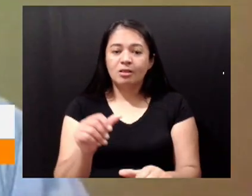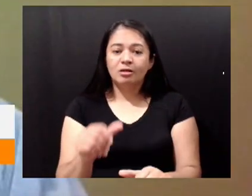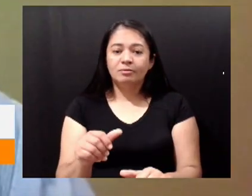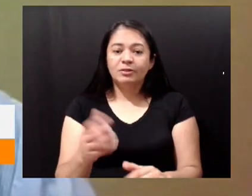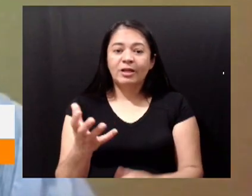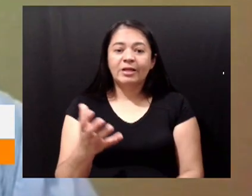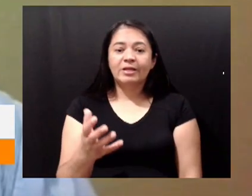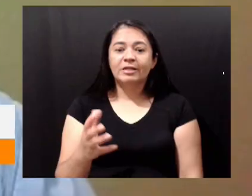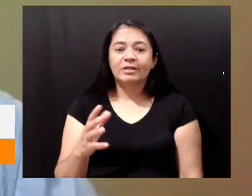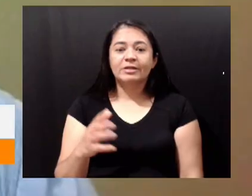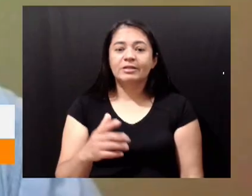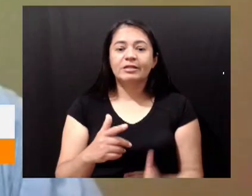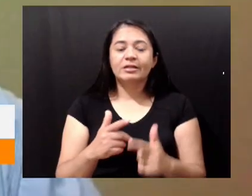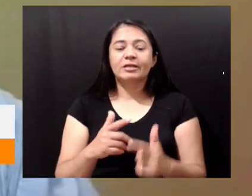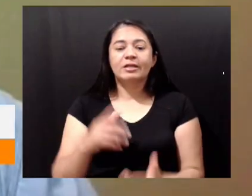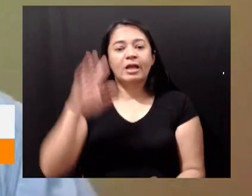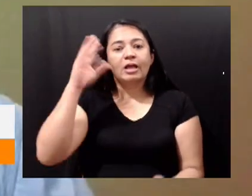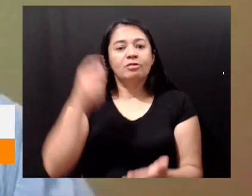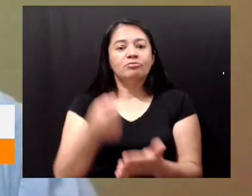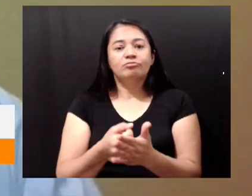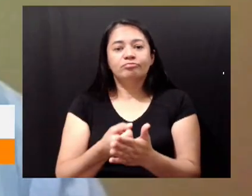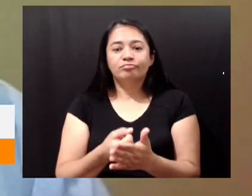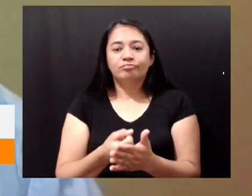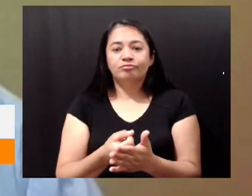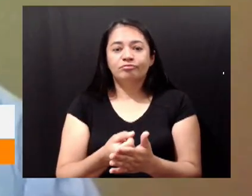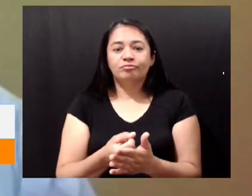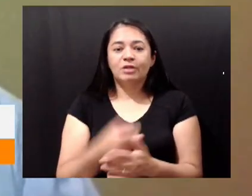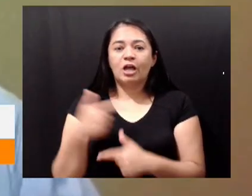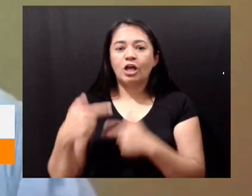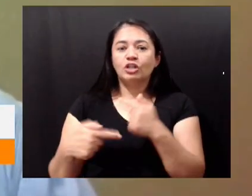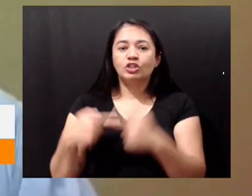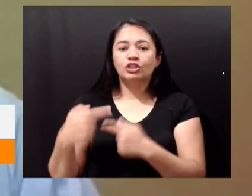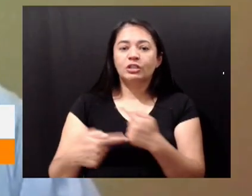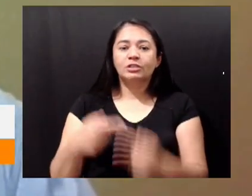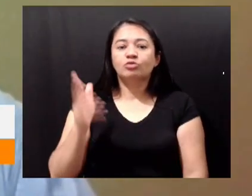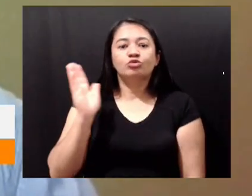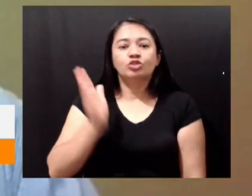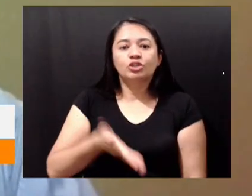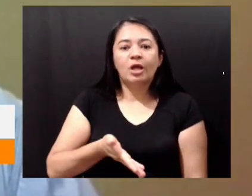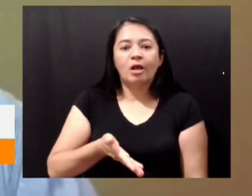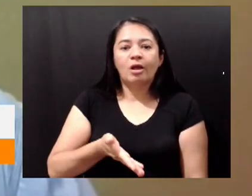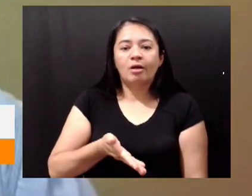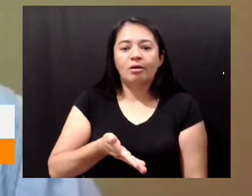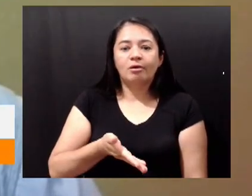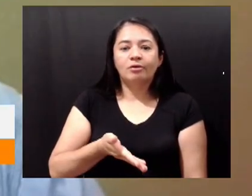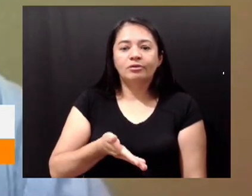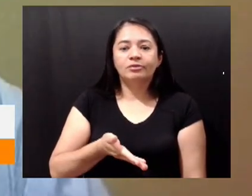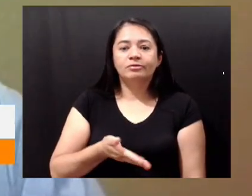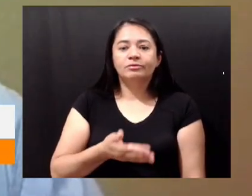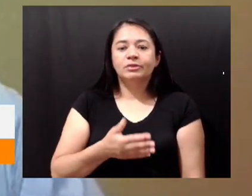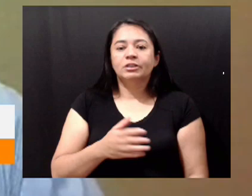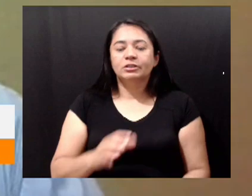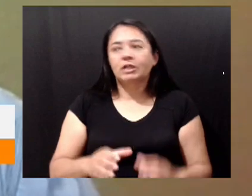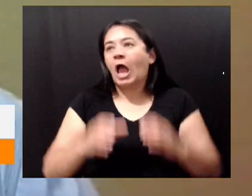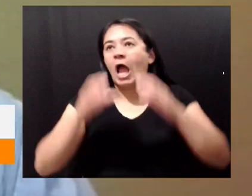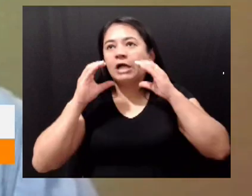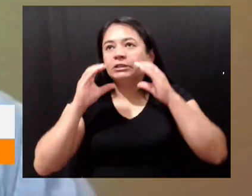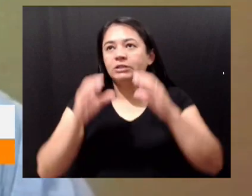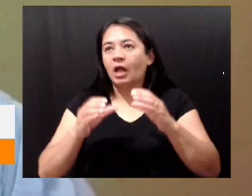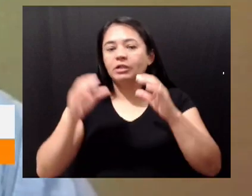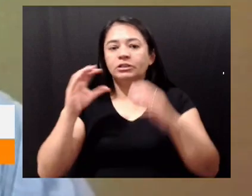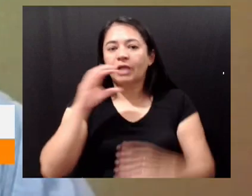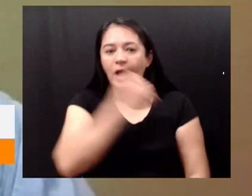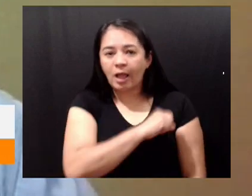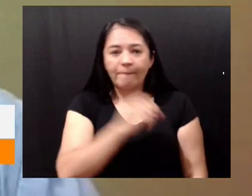me falou, querem é a geração do fast food, né, do tudo rápido, tudo imediato,